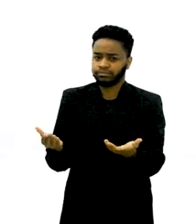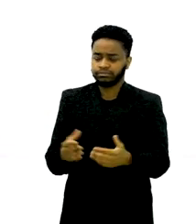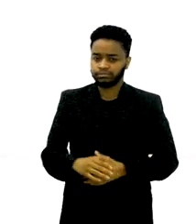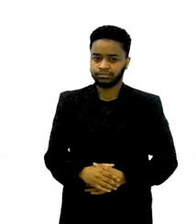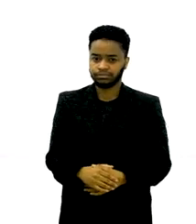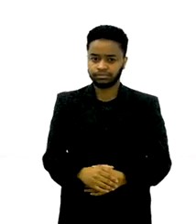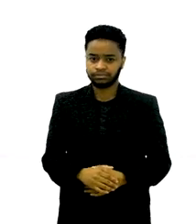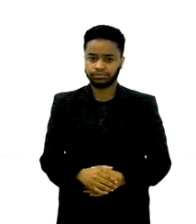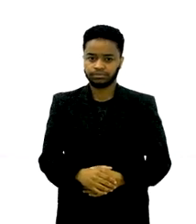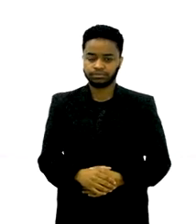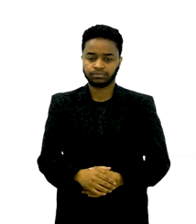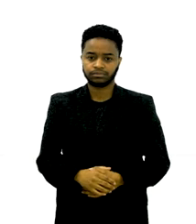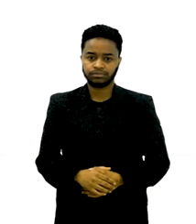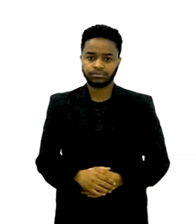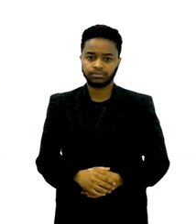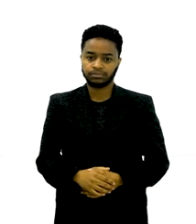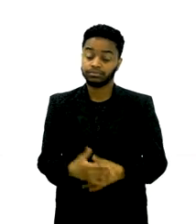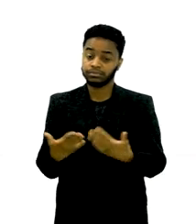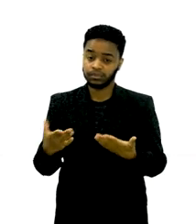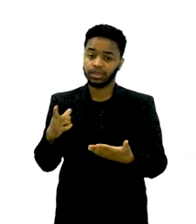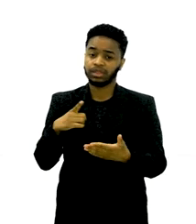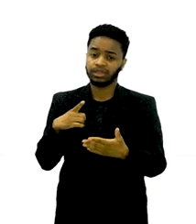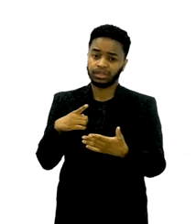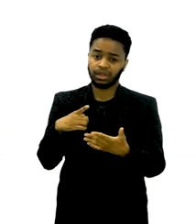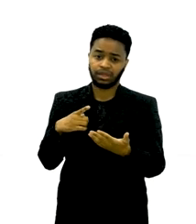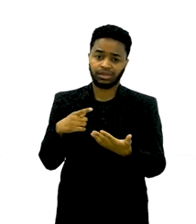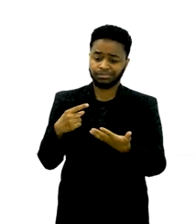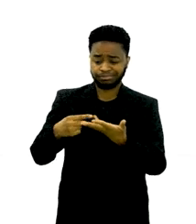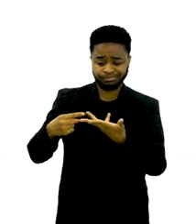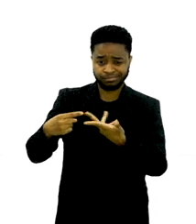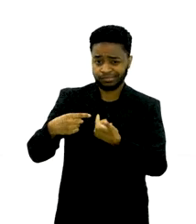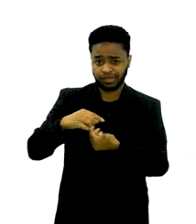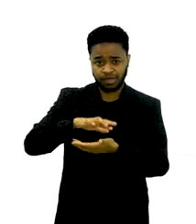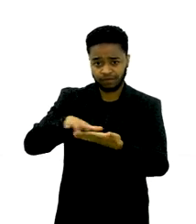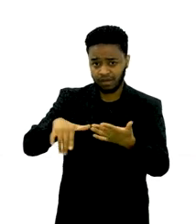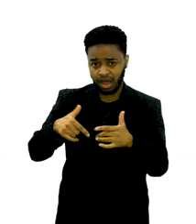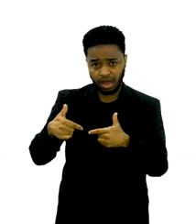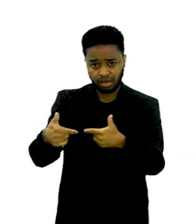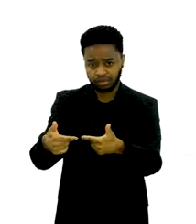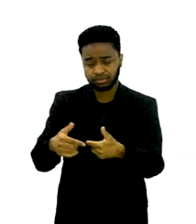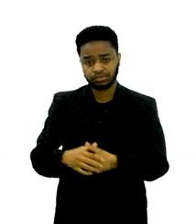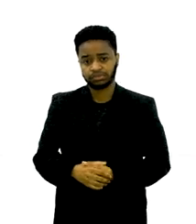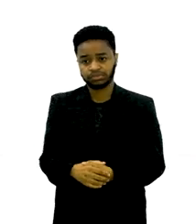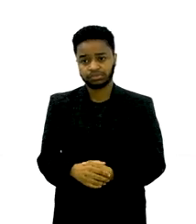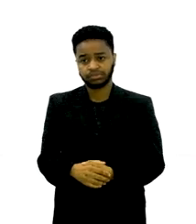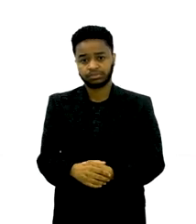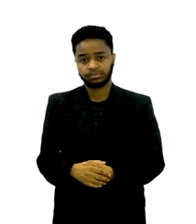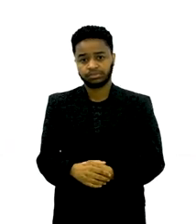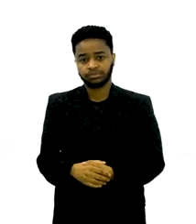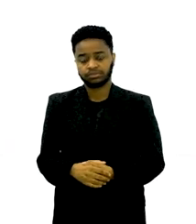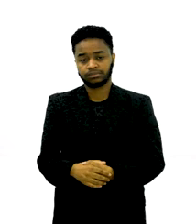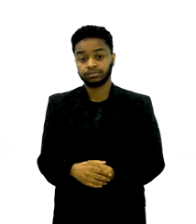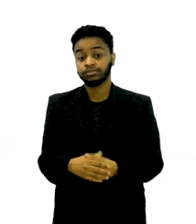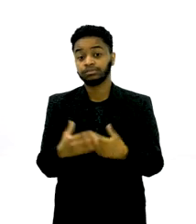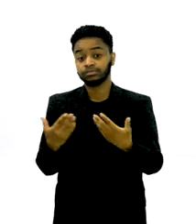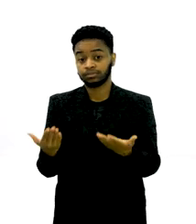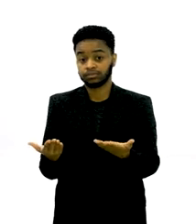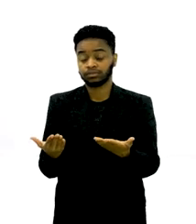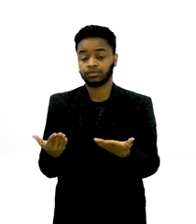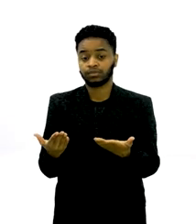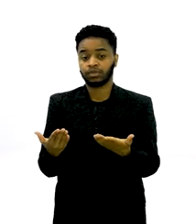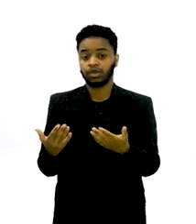bom Eh aí passava por tudo desde que eh e bom E aí